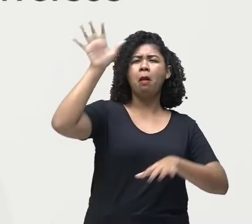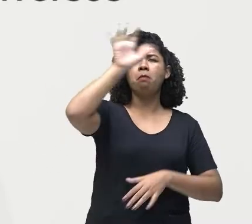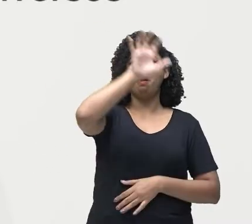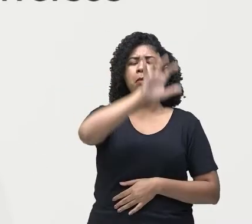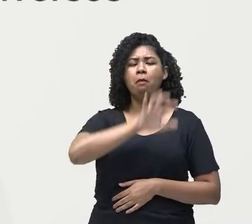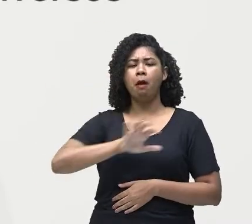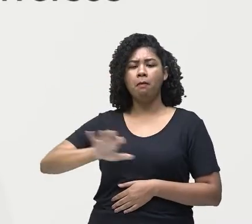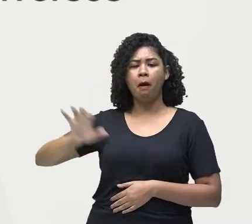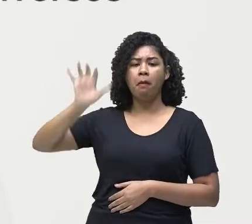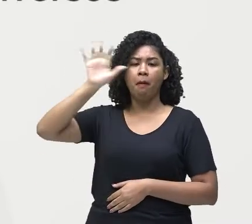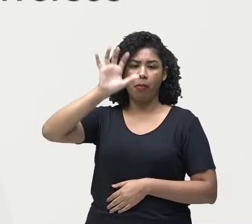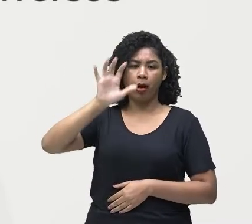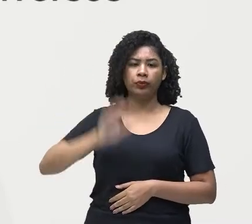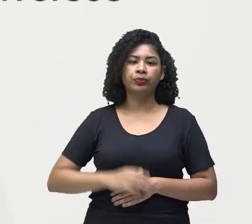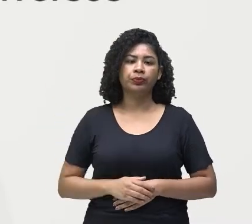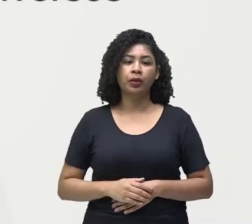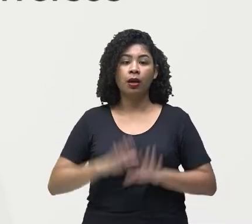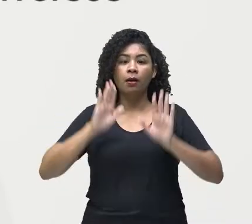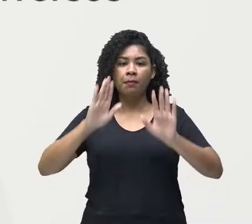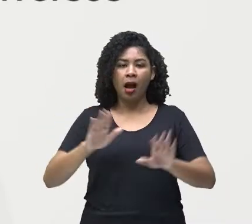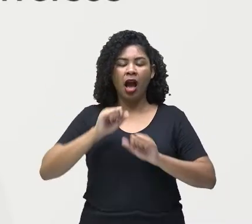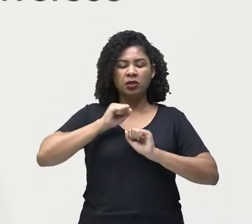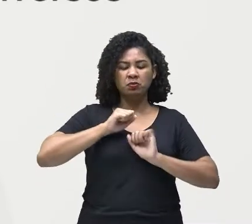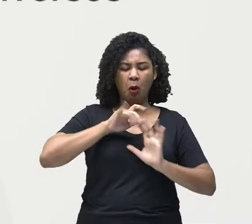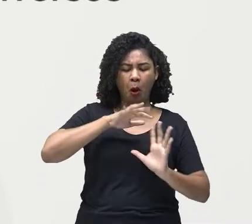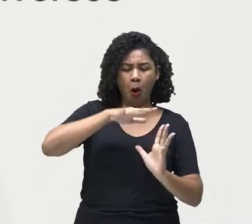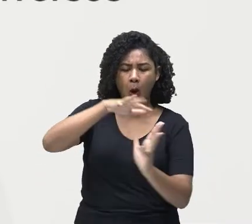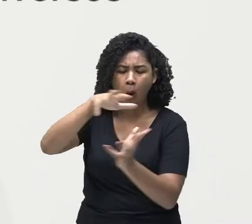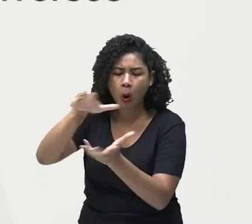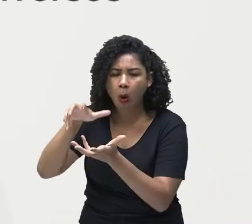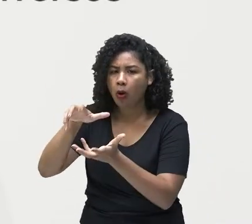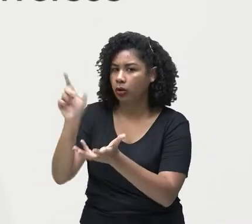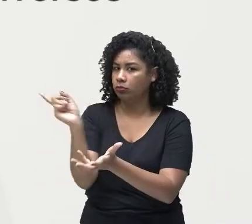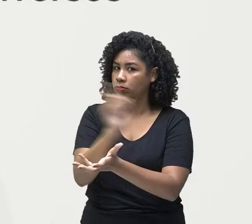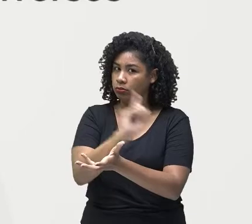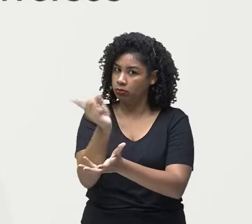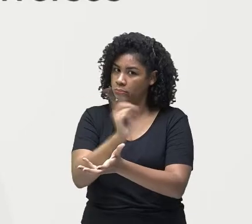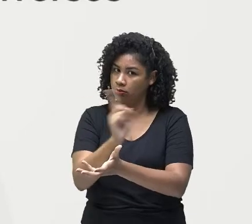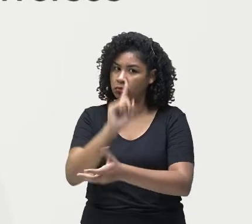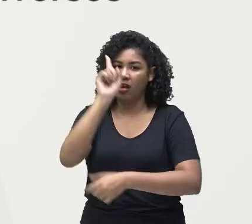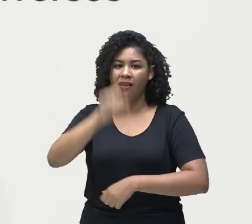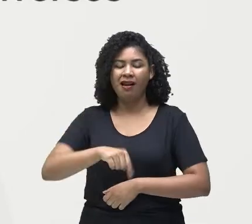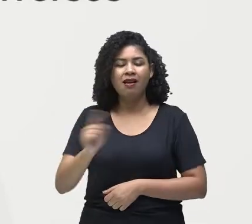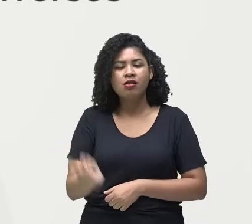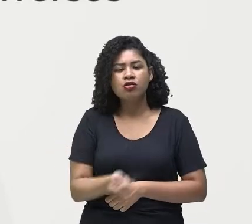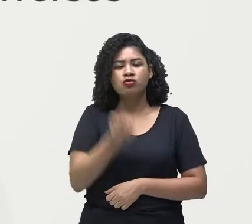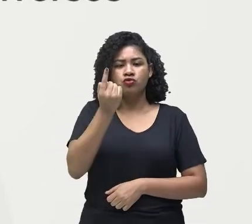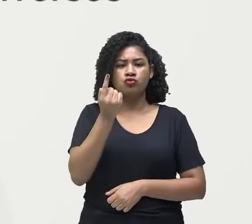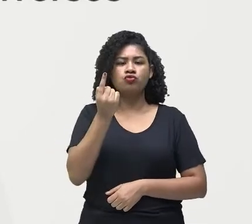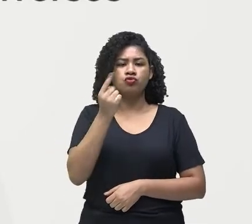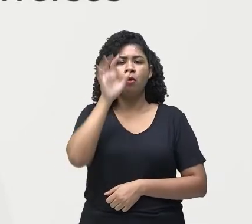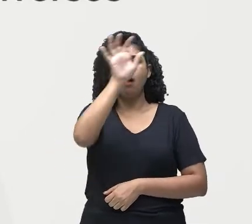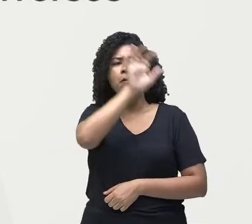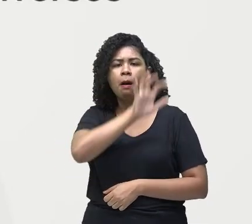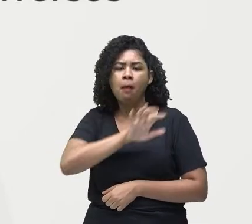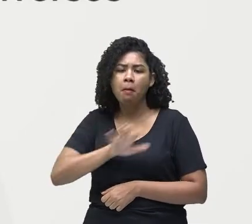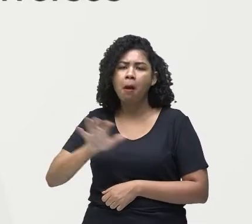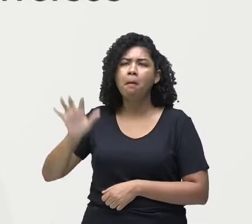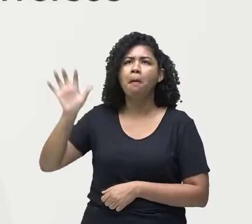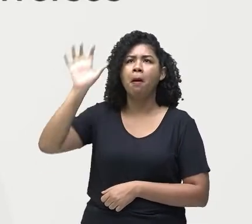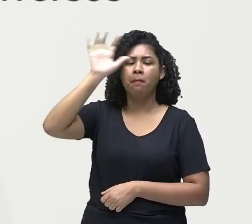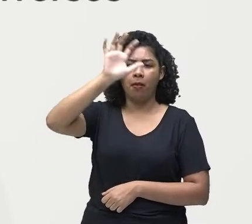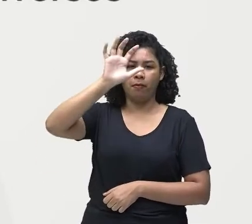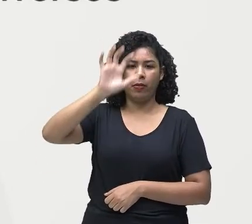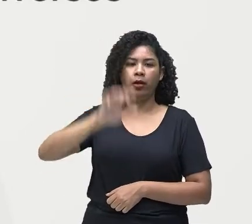mas sem uma escala global. Ou seja, o problema se espalha acima